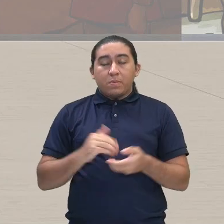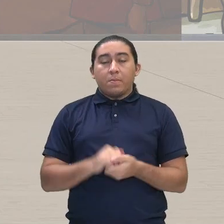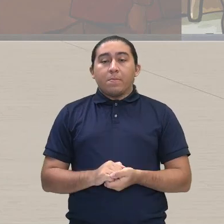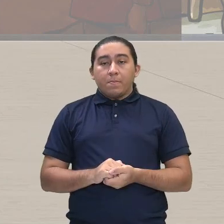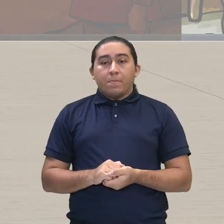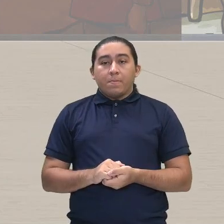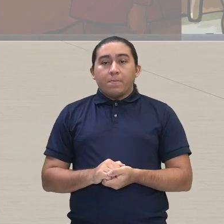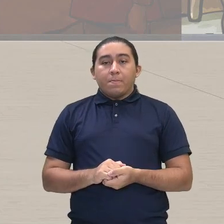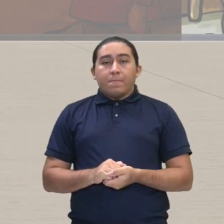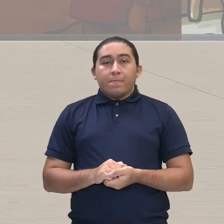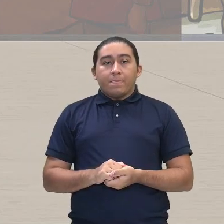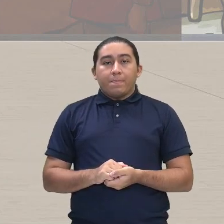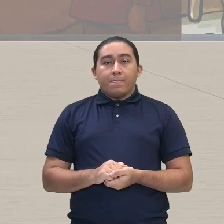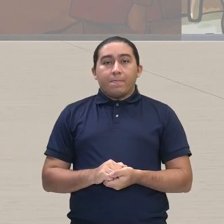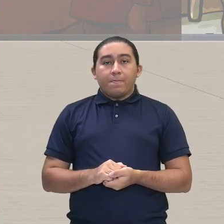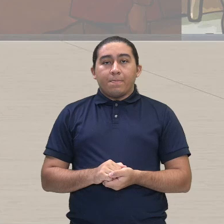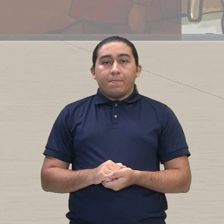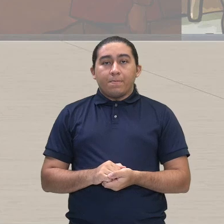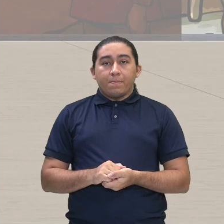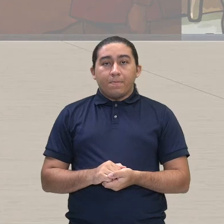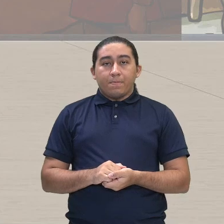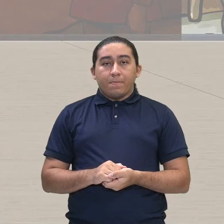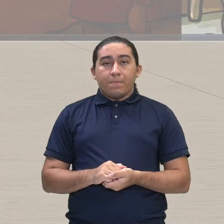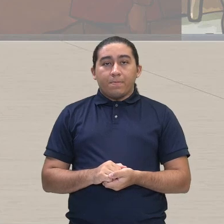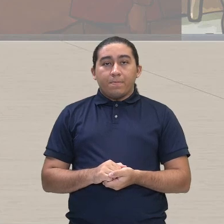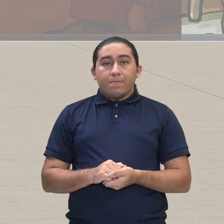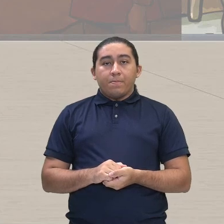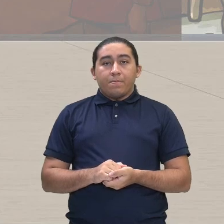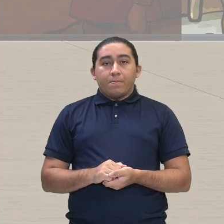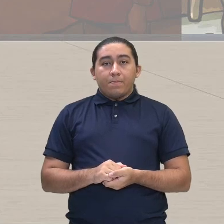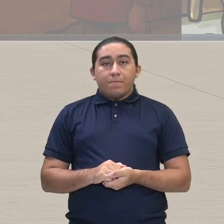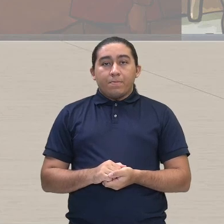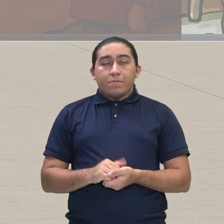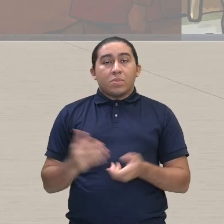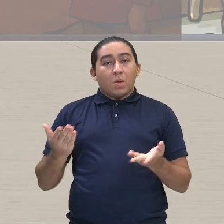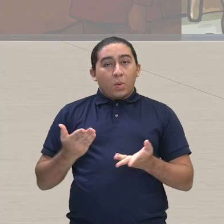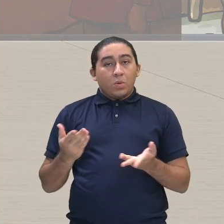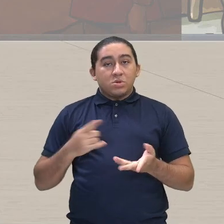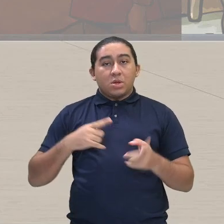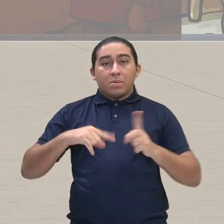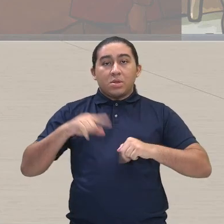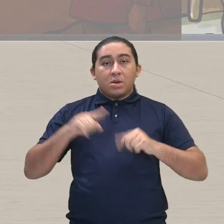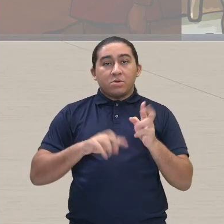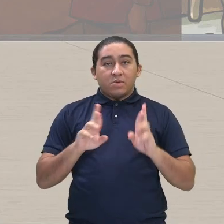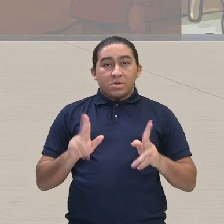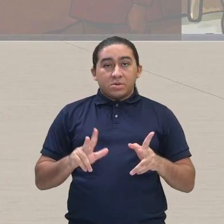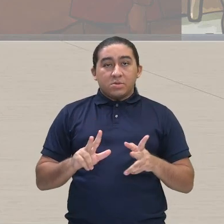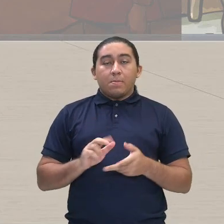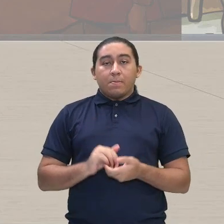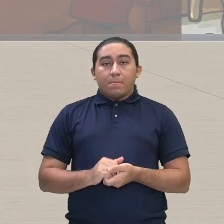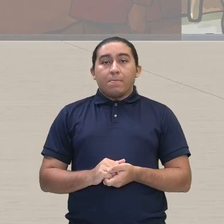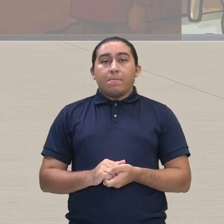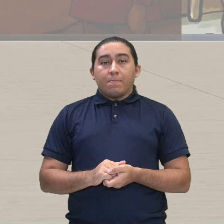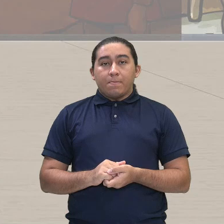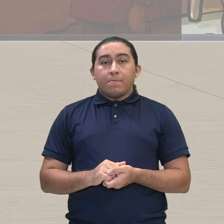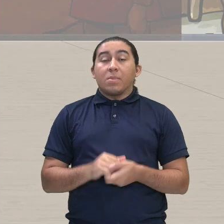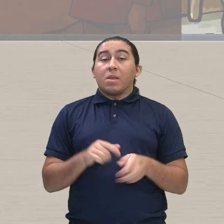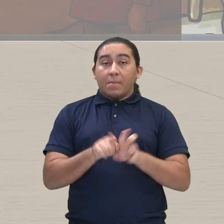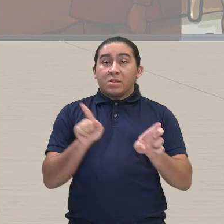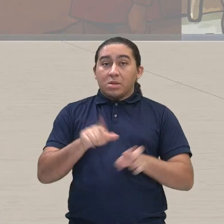tecidos. Por mais que podem ser de materiais diferentes, hoje em dia como poliéster, poliamida e etc., mas tecidos